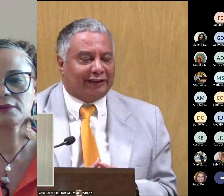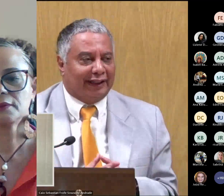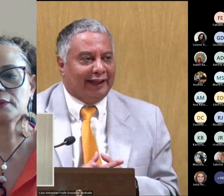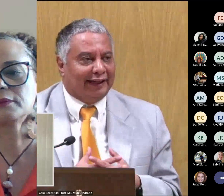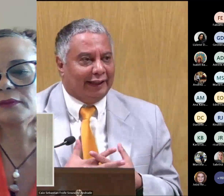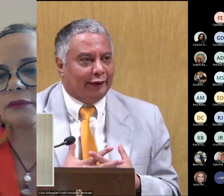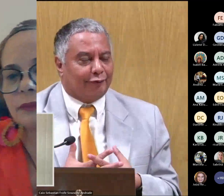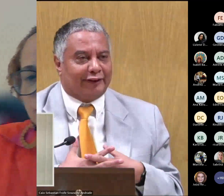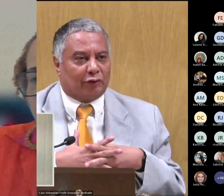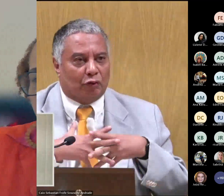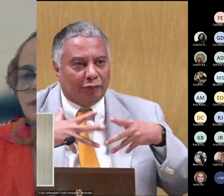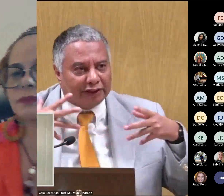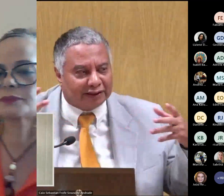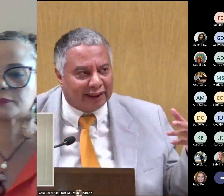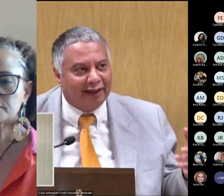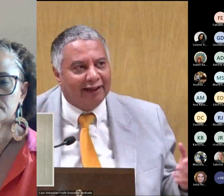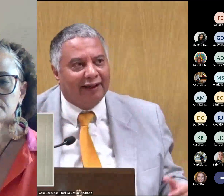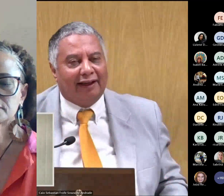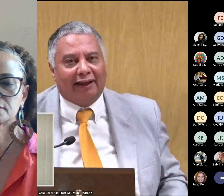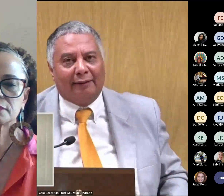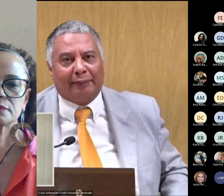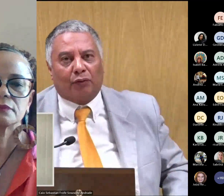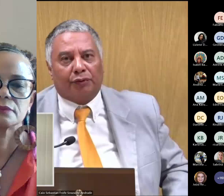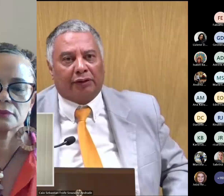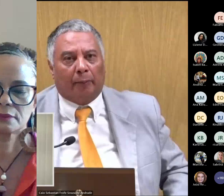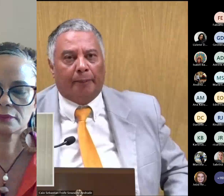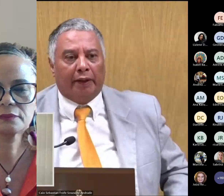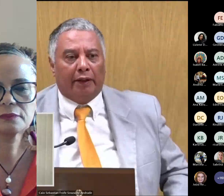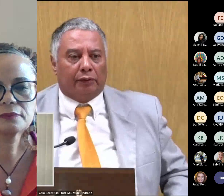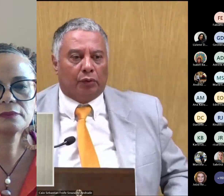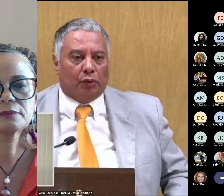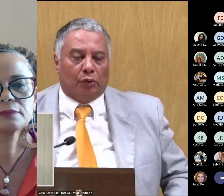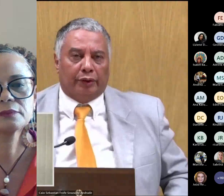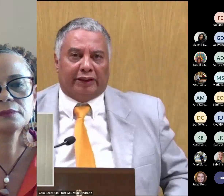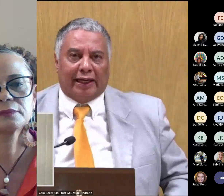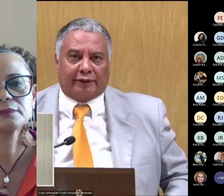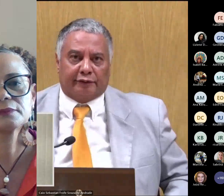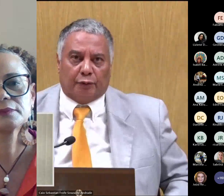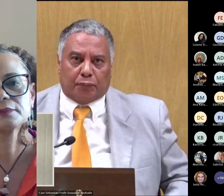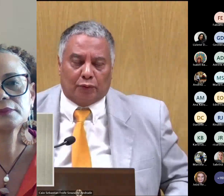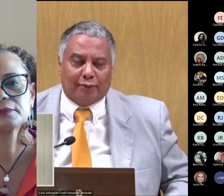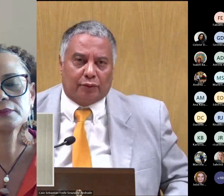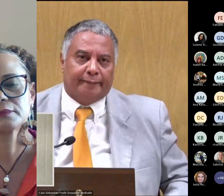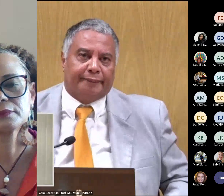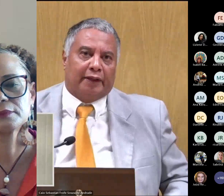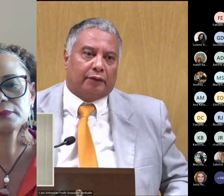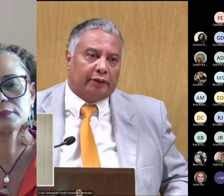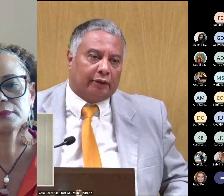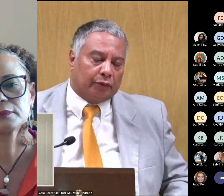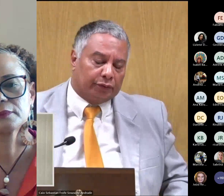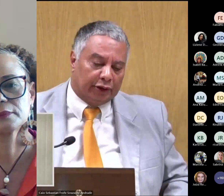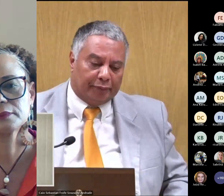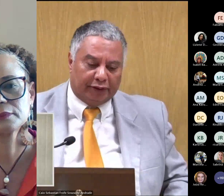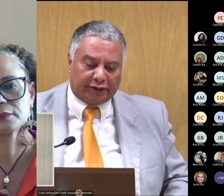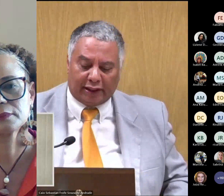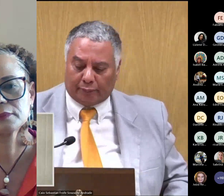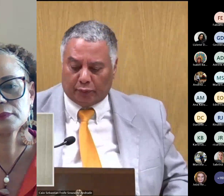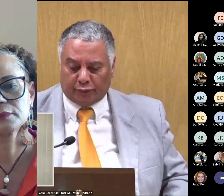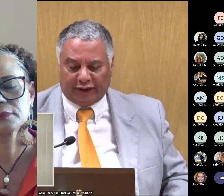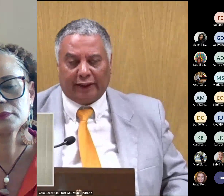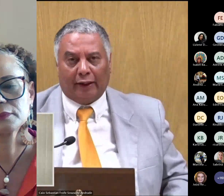muita ênfase com muita eh repercussão do inquérito civil público que é conduzido pelo